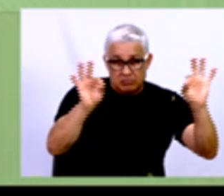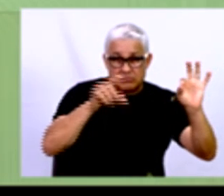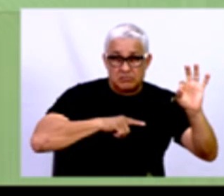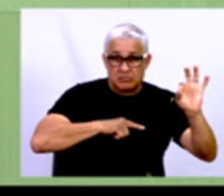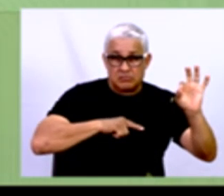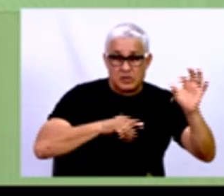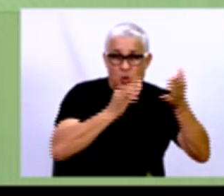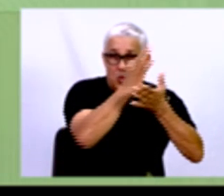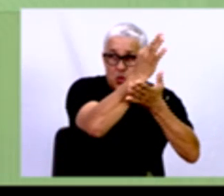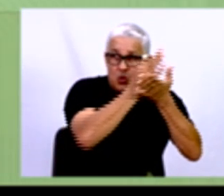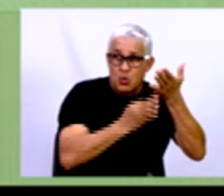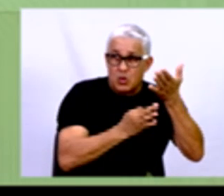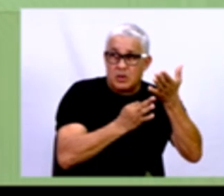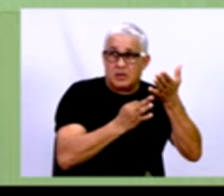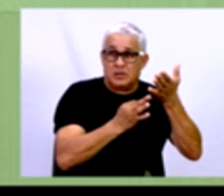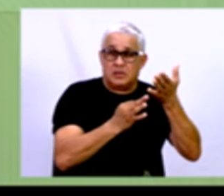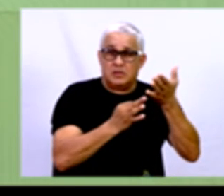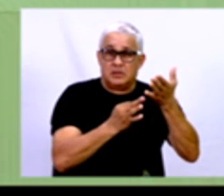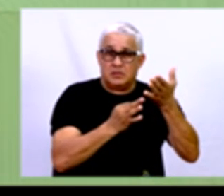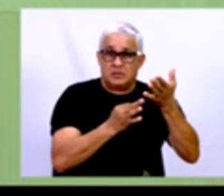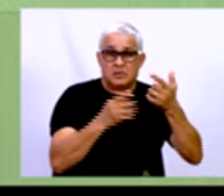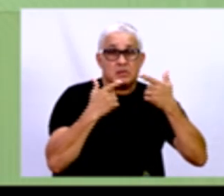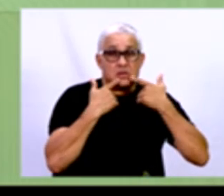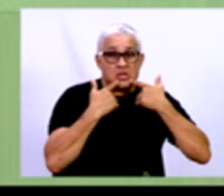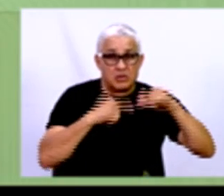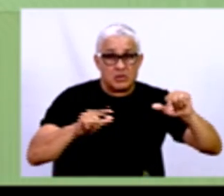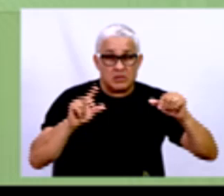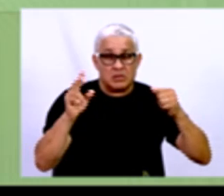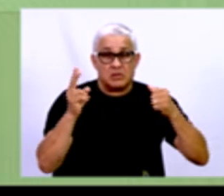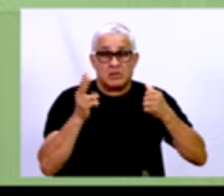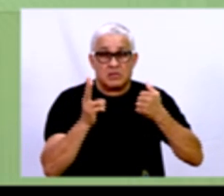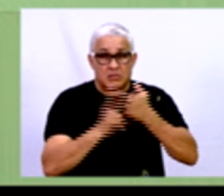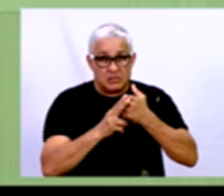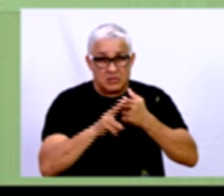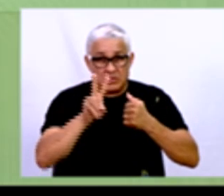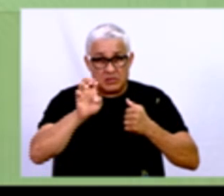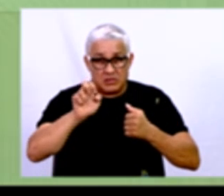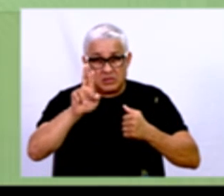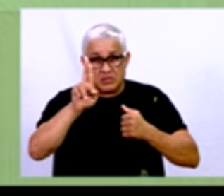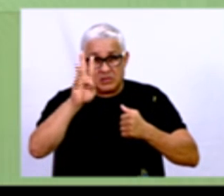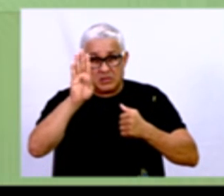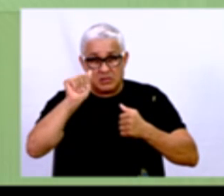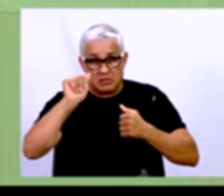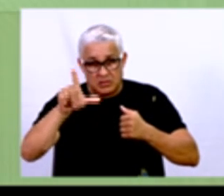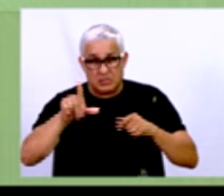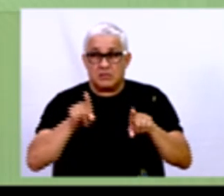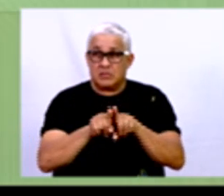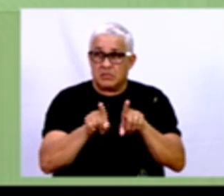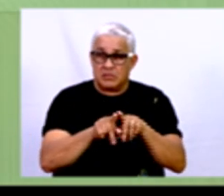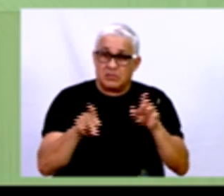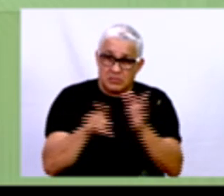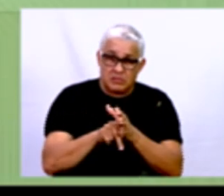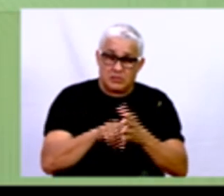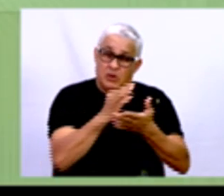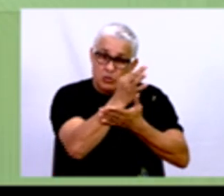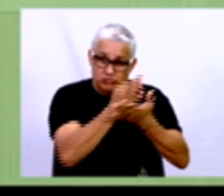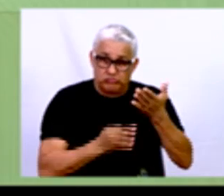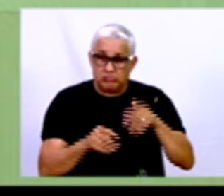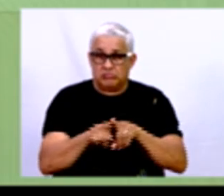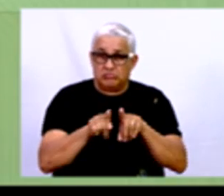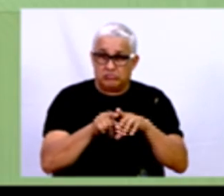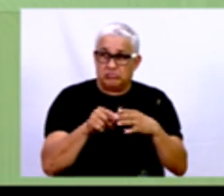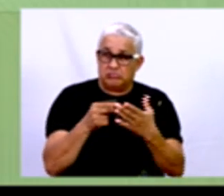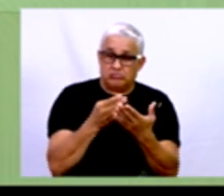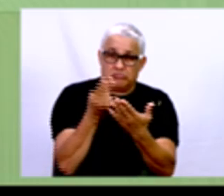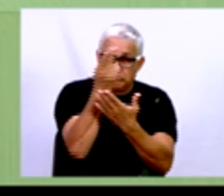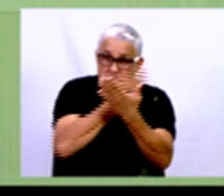um texto. Então aqui nós temos a linguagem verbal, aqui caracterizada pelo texto, e os símbolos